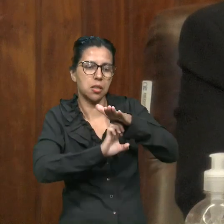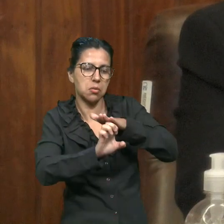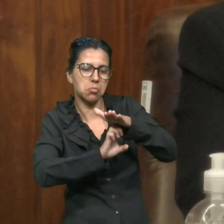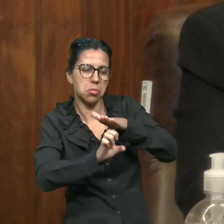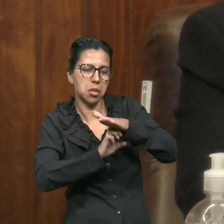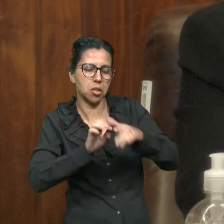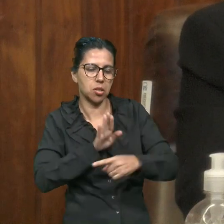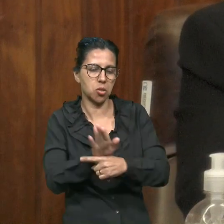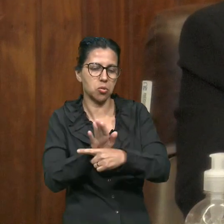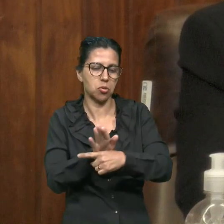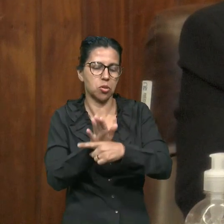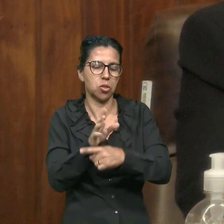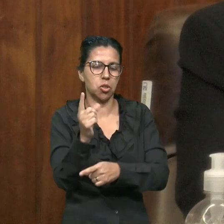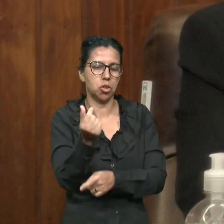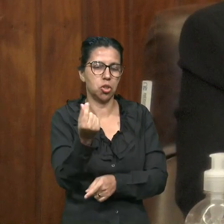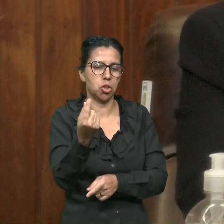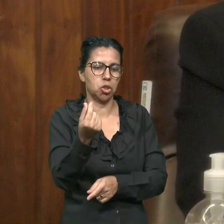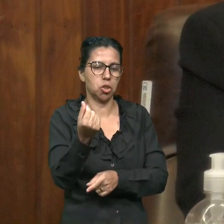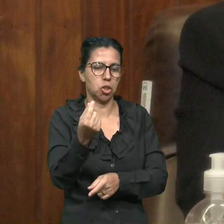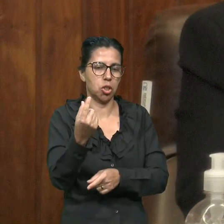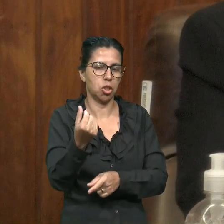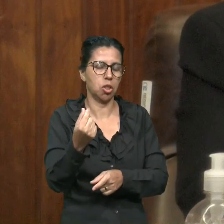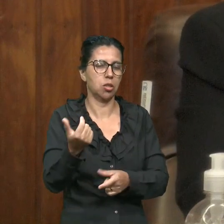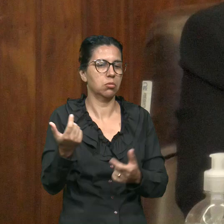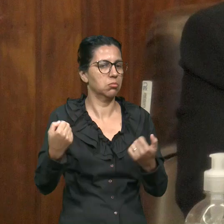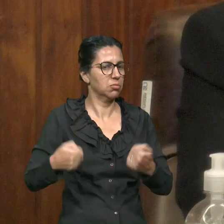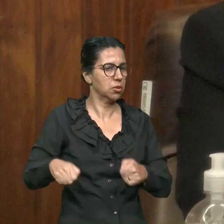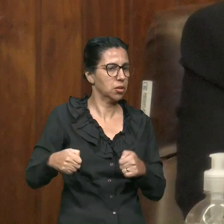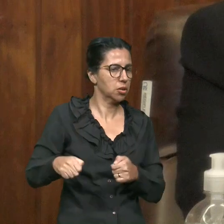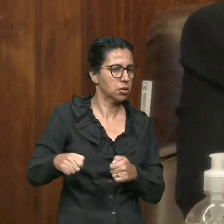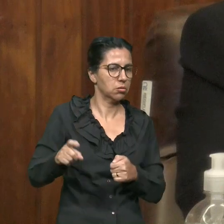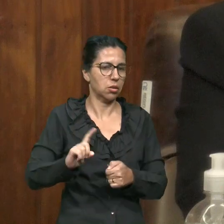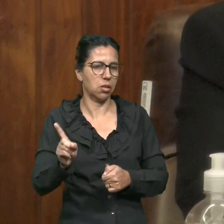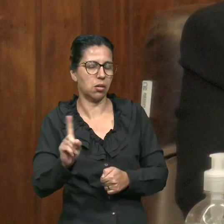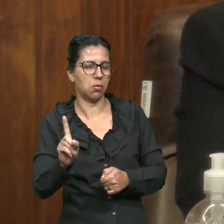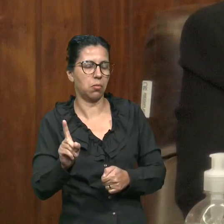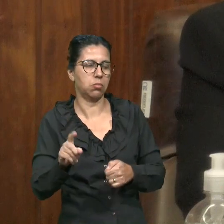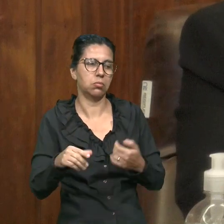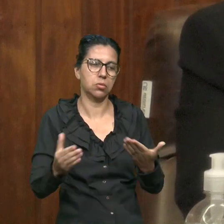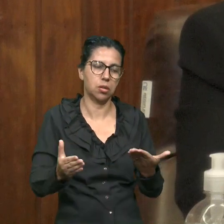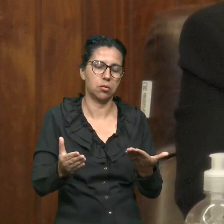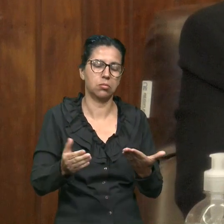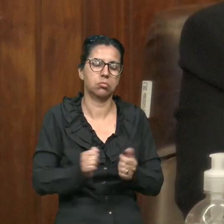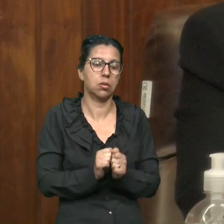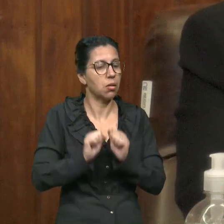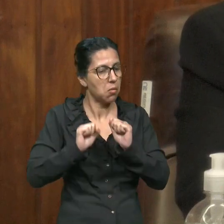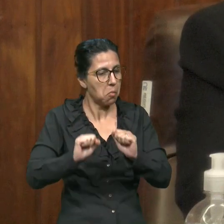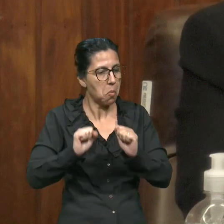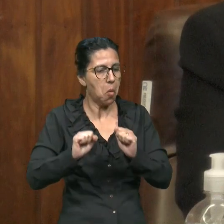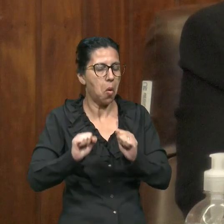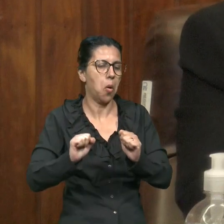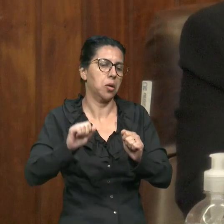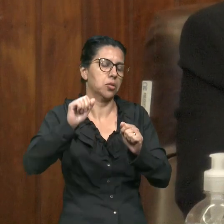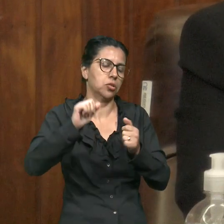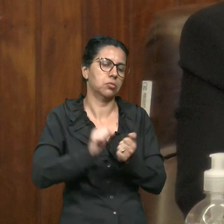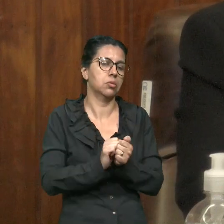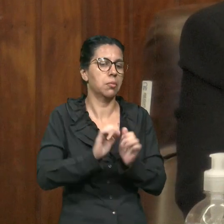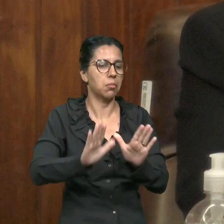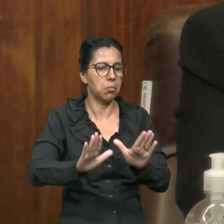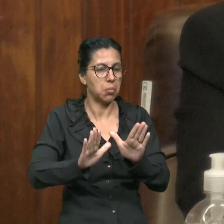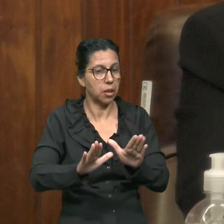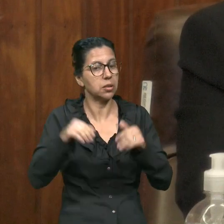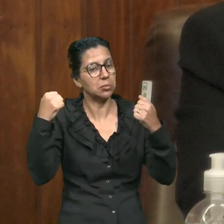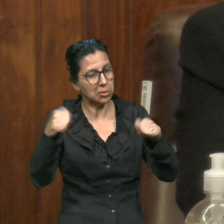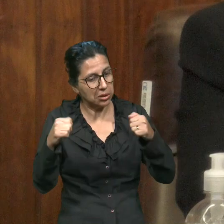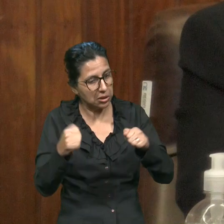e depois ajustando o valor conforme necessário? Embora os aditivos sejam permitidos, há de seguir as legislações que orientam